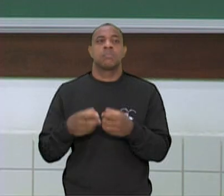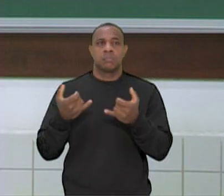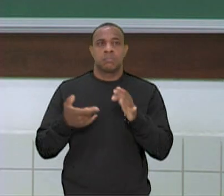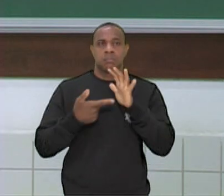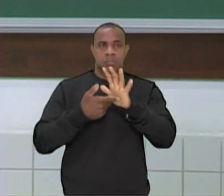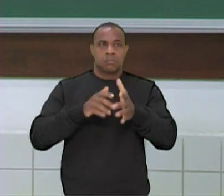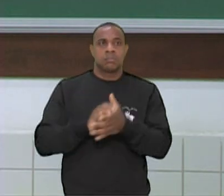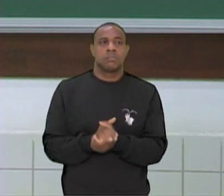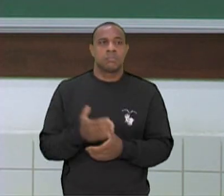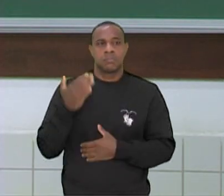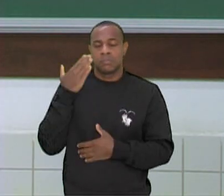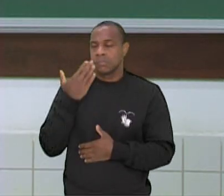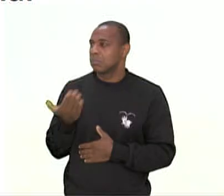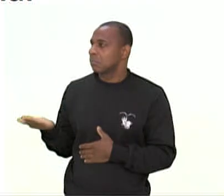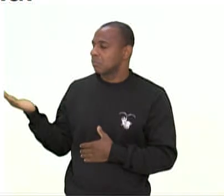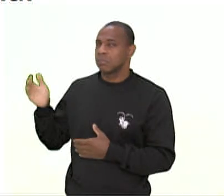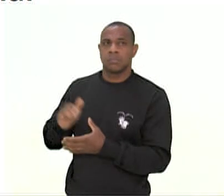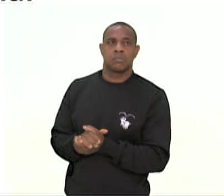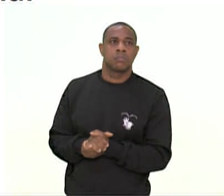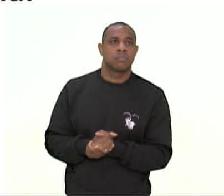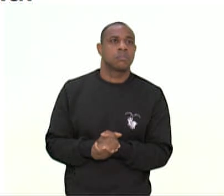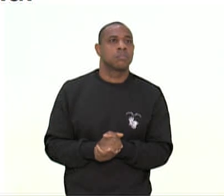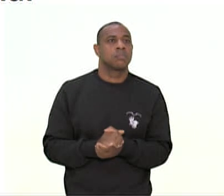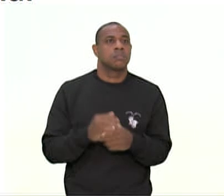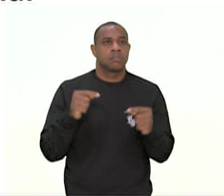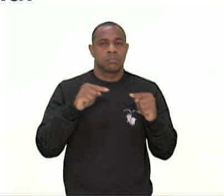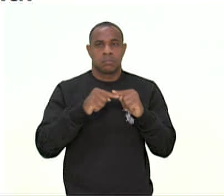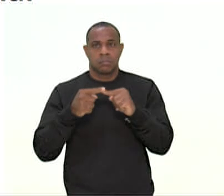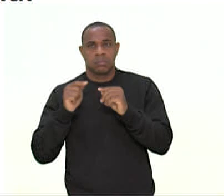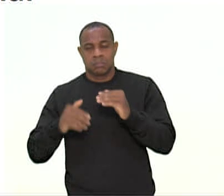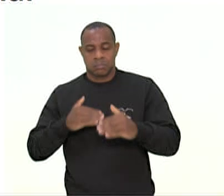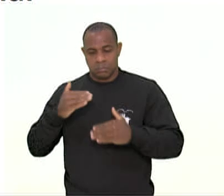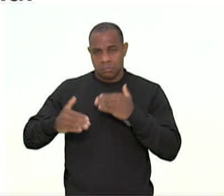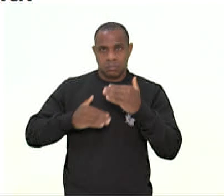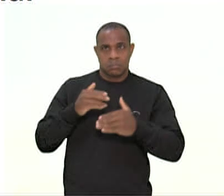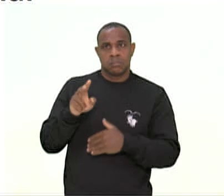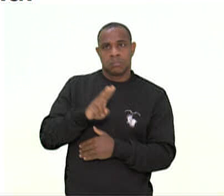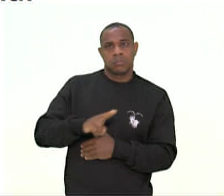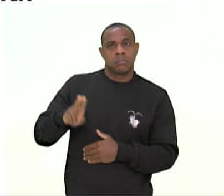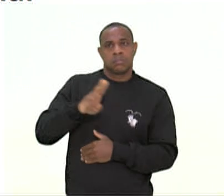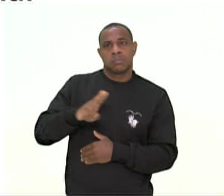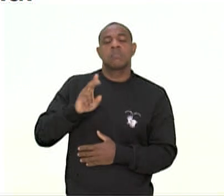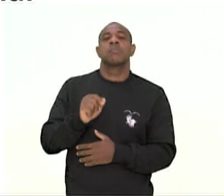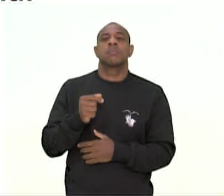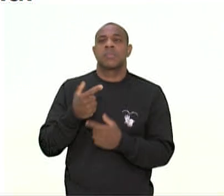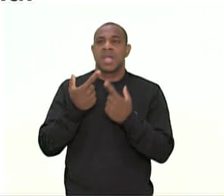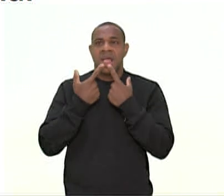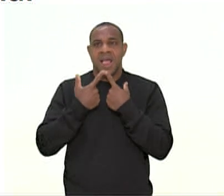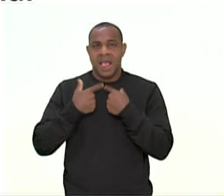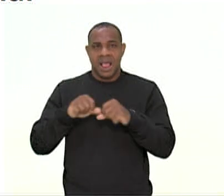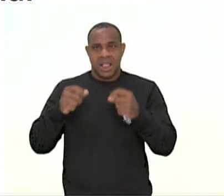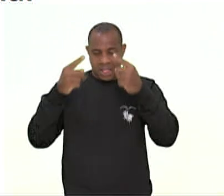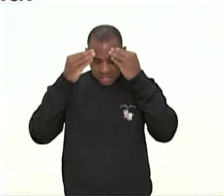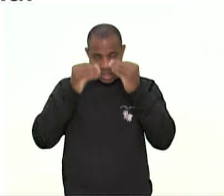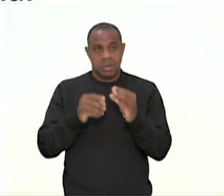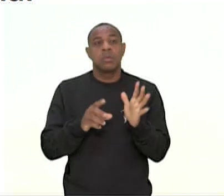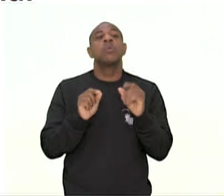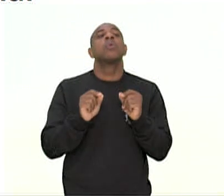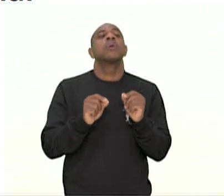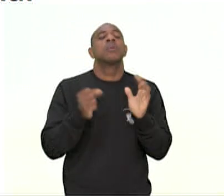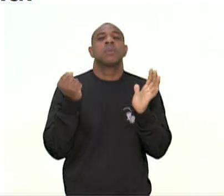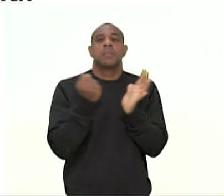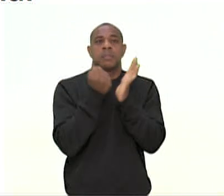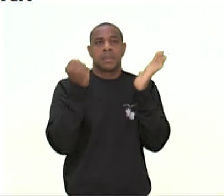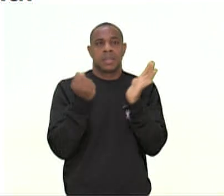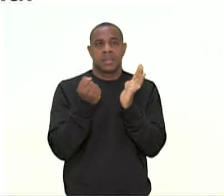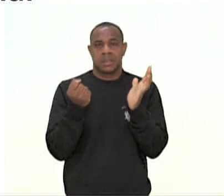para relembrar, concordância, então, é um processo utilizado pela língua para marcar as relações de determinação ou dependência entre os termos,